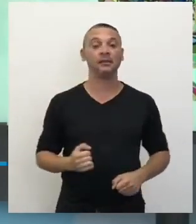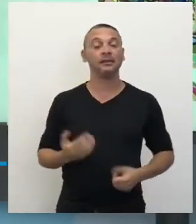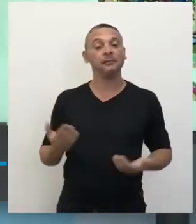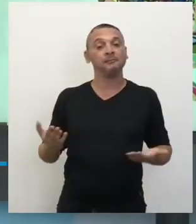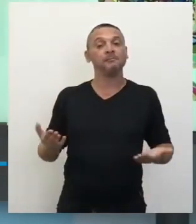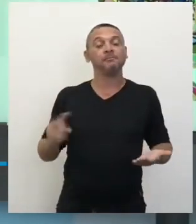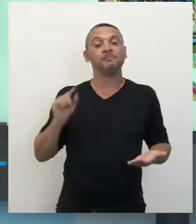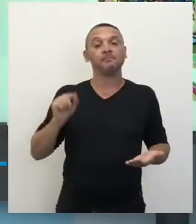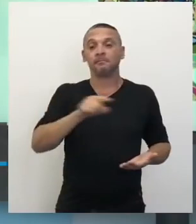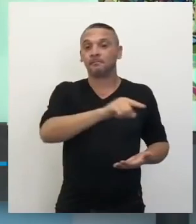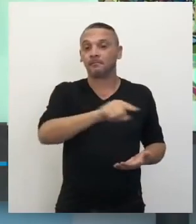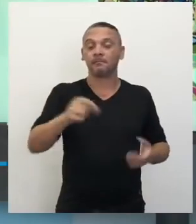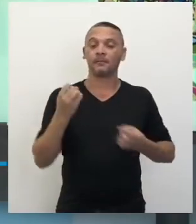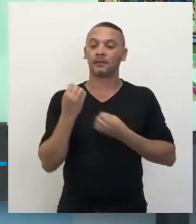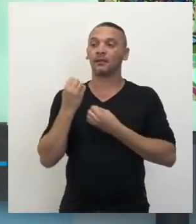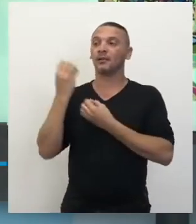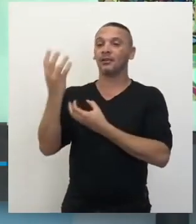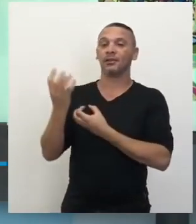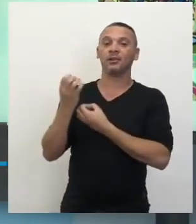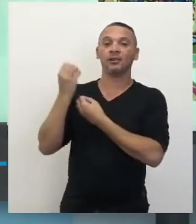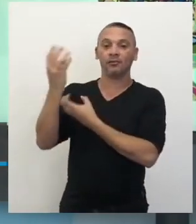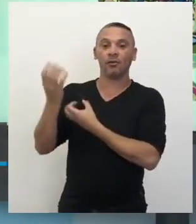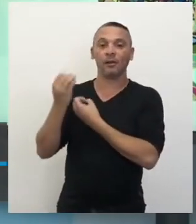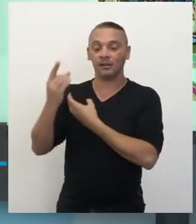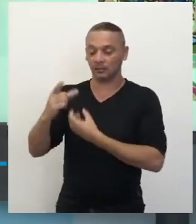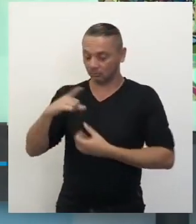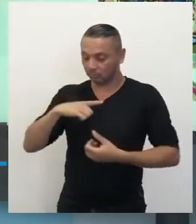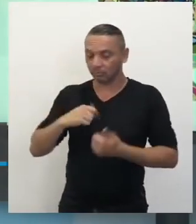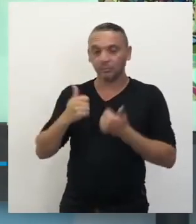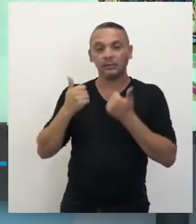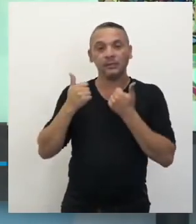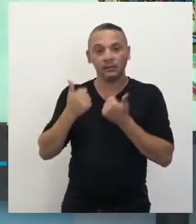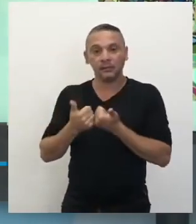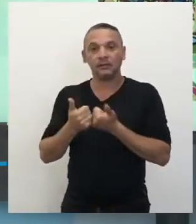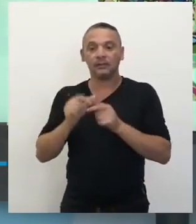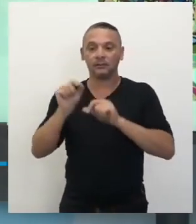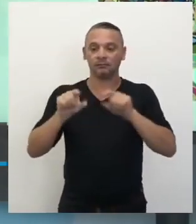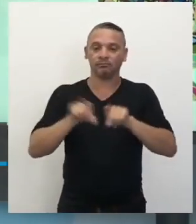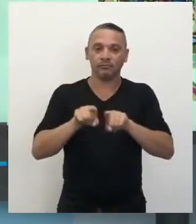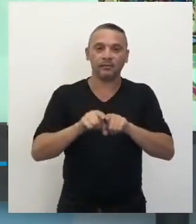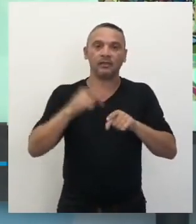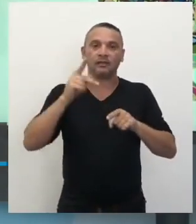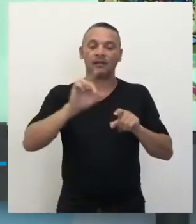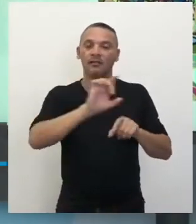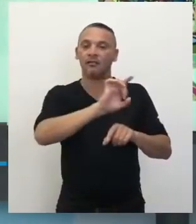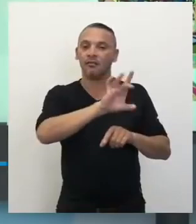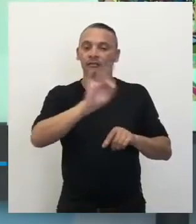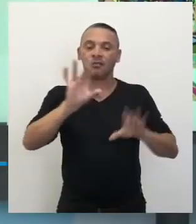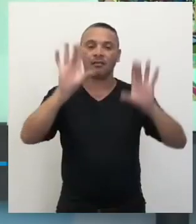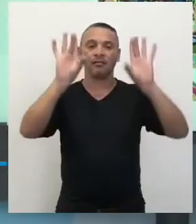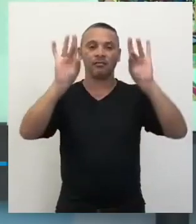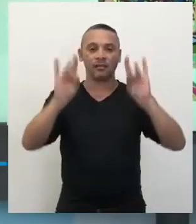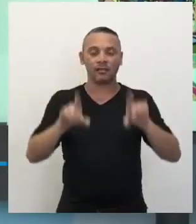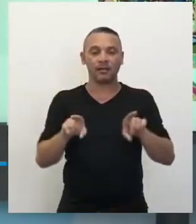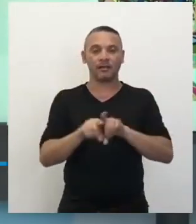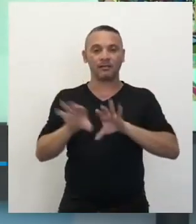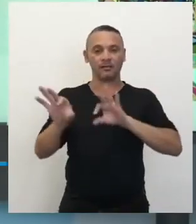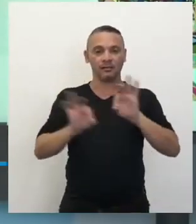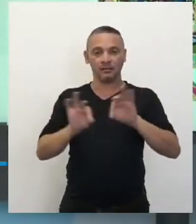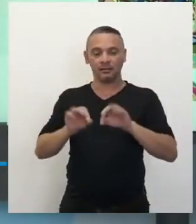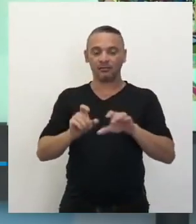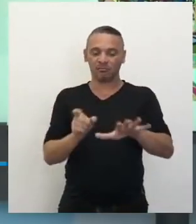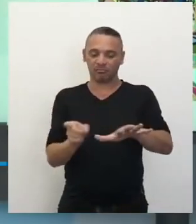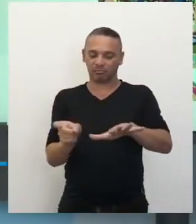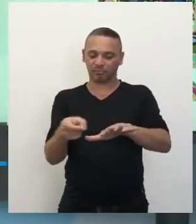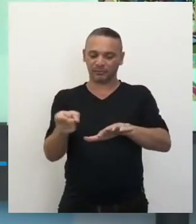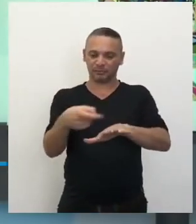comentado, você ter uma informação e não ficar passando essa informação sem checar cada detalhe, para também não reproduzir fake